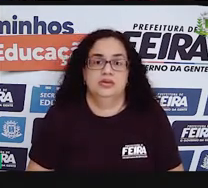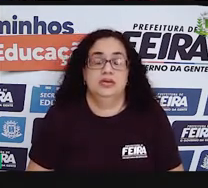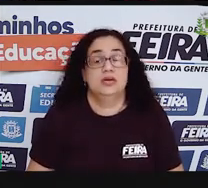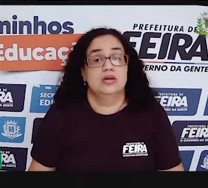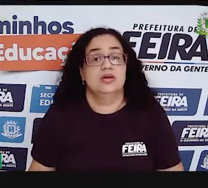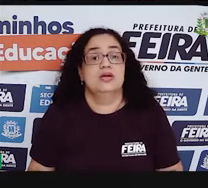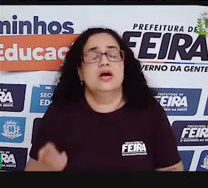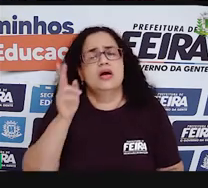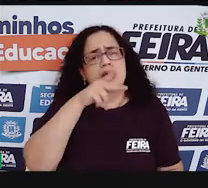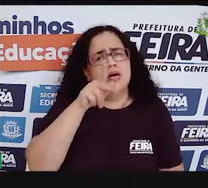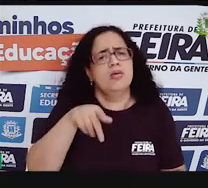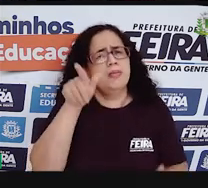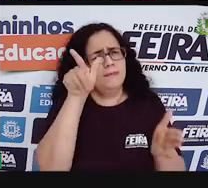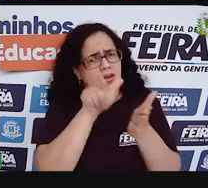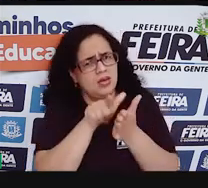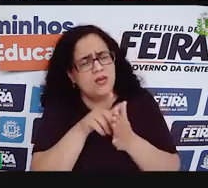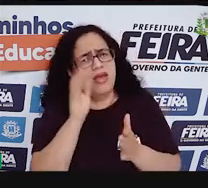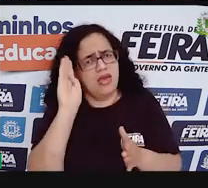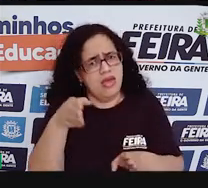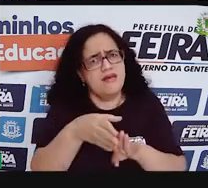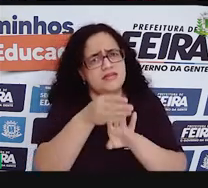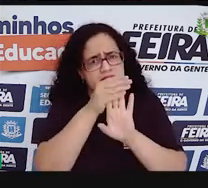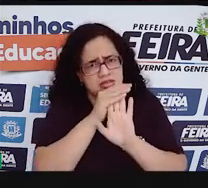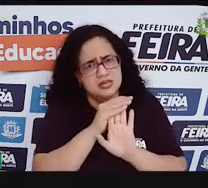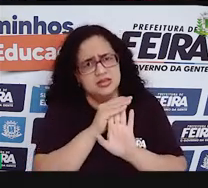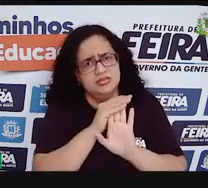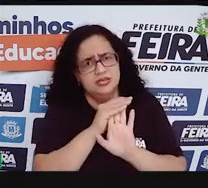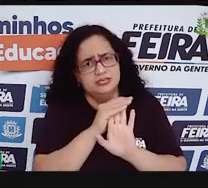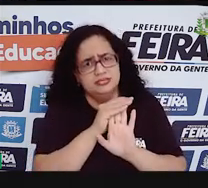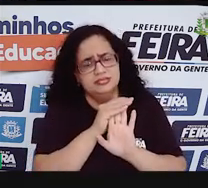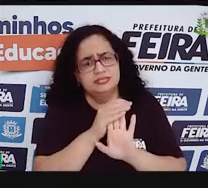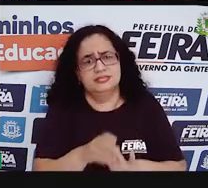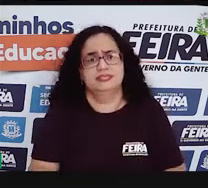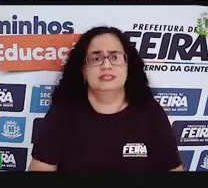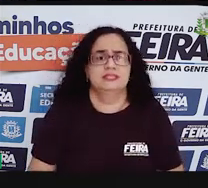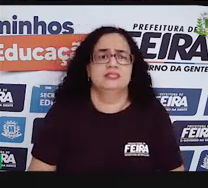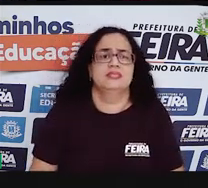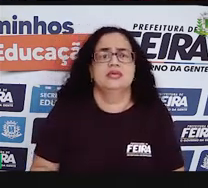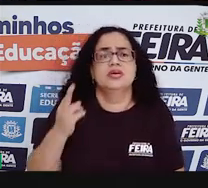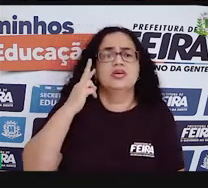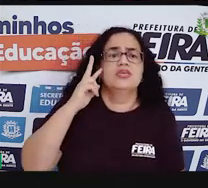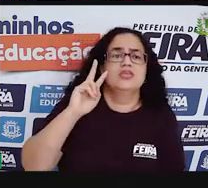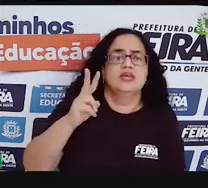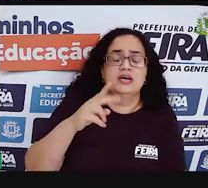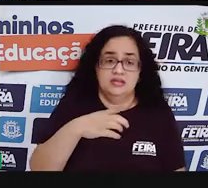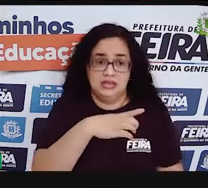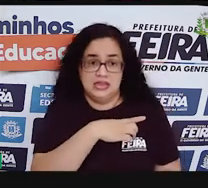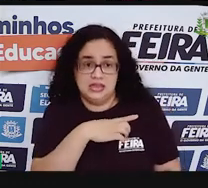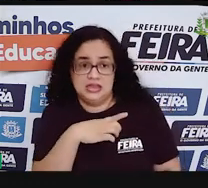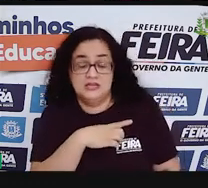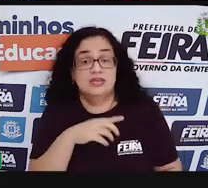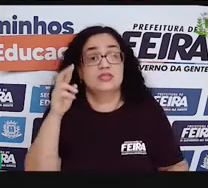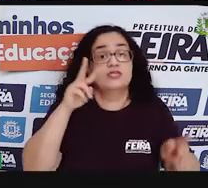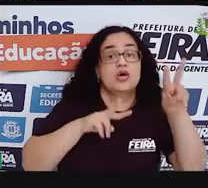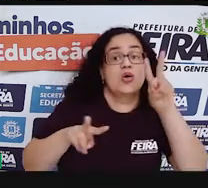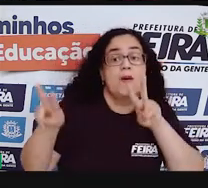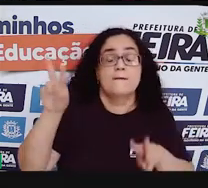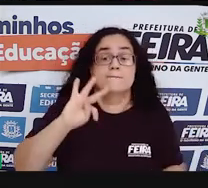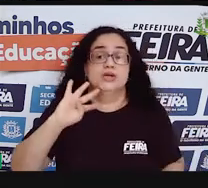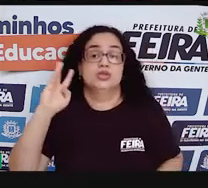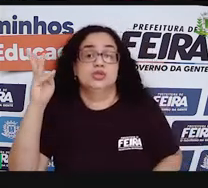E aí a própria pergunta, o papel é flexível? A gente vai constatar e vai observar toda